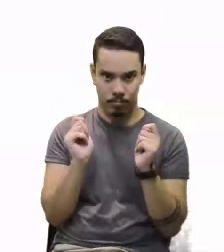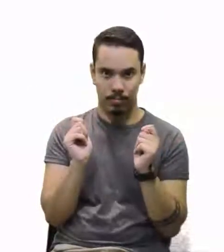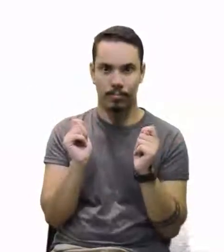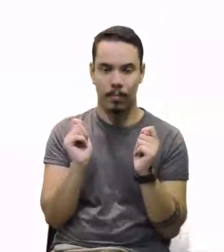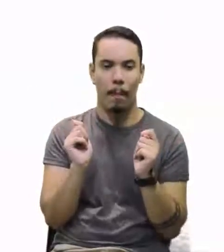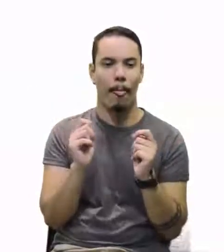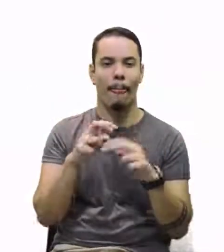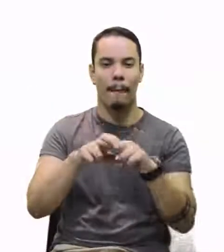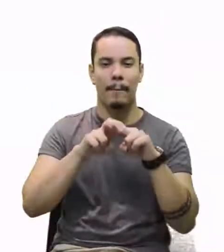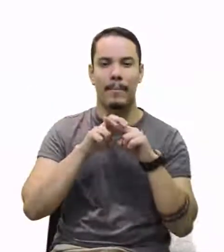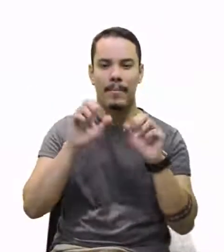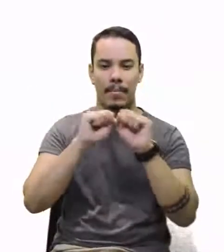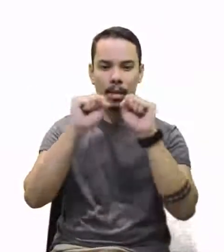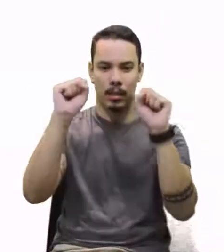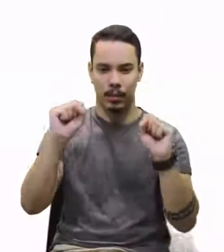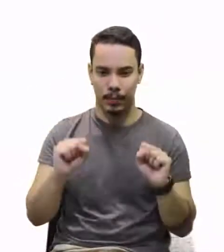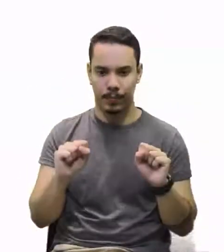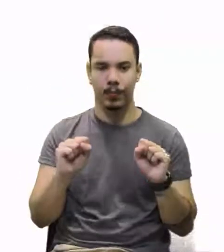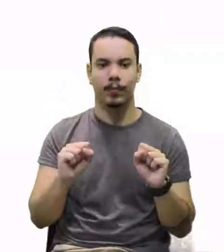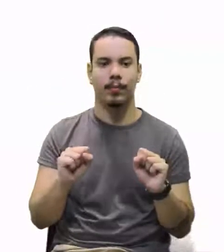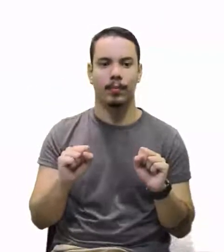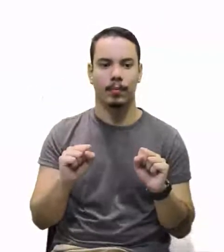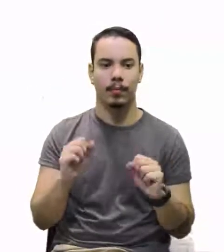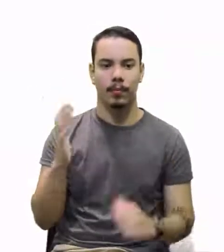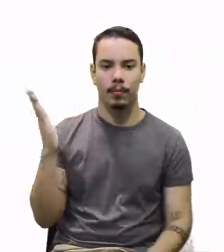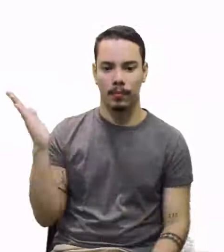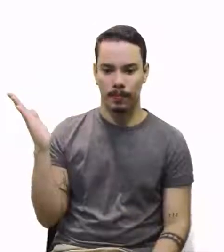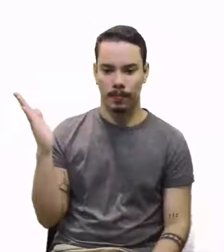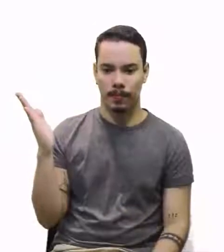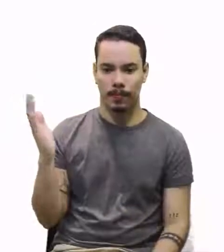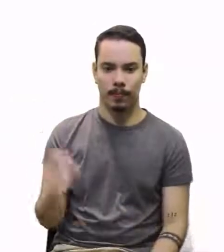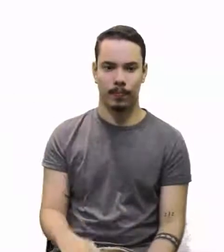Então, esse é o sistema laminado.